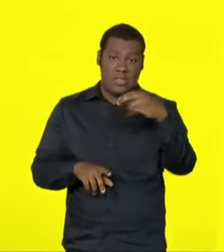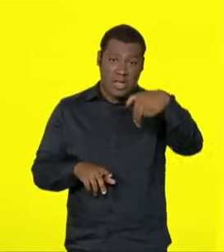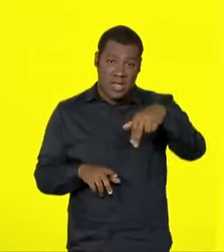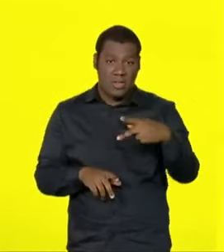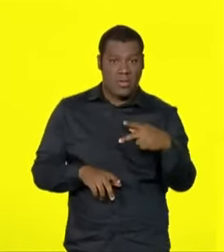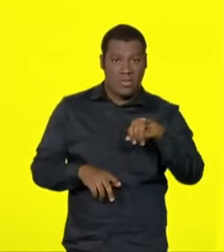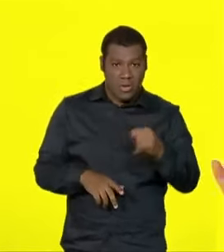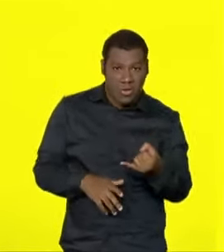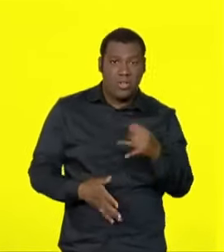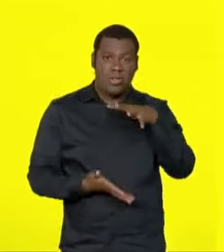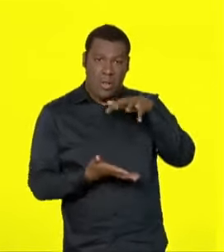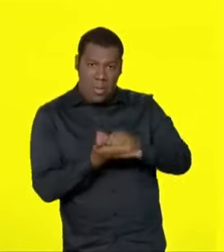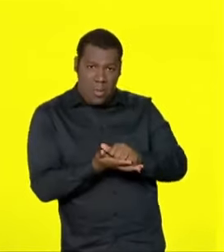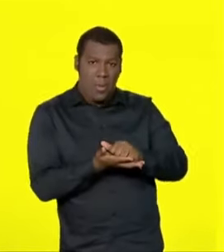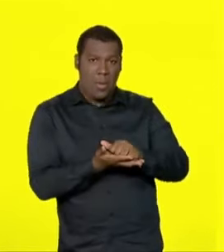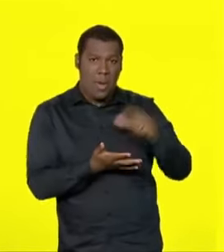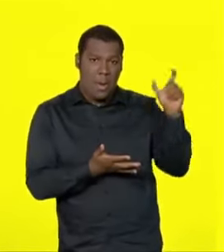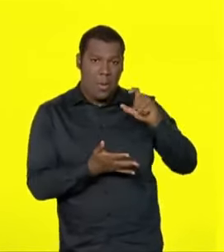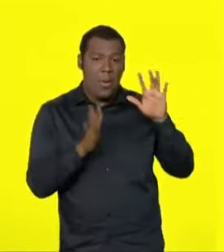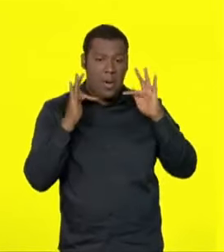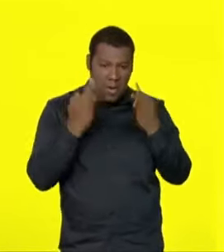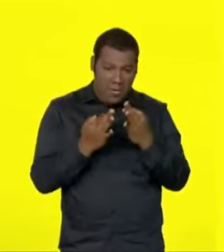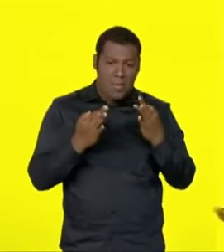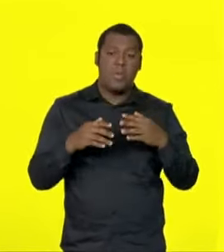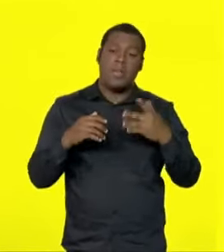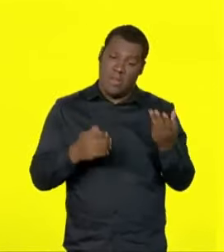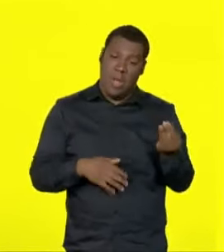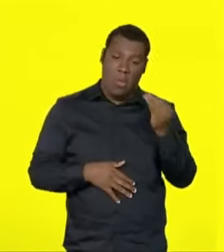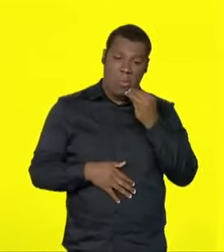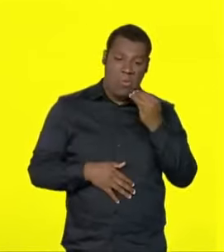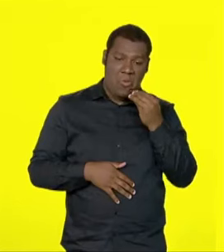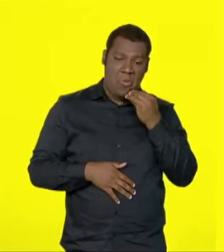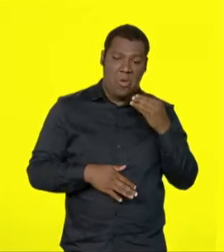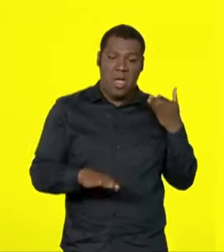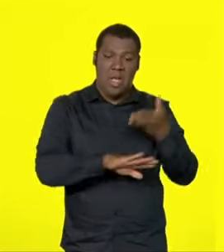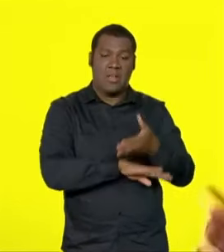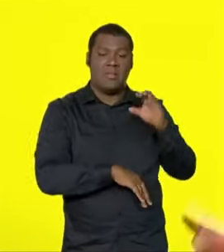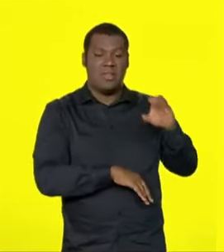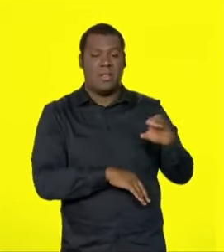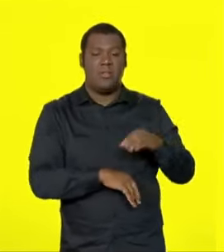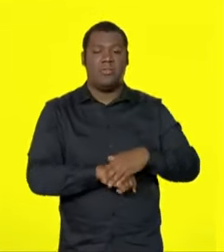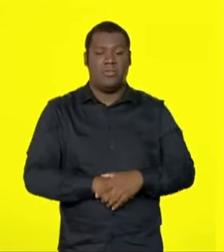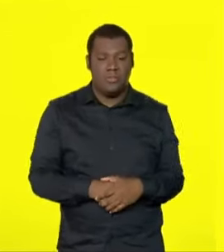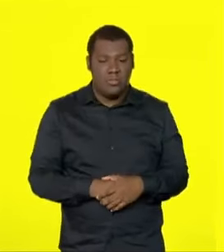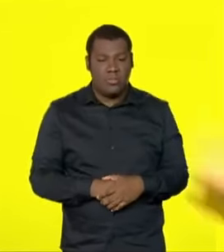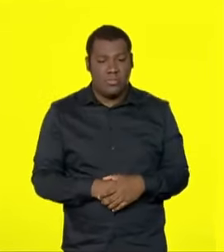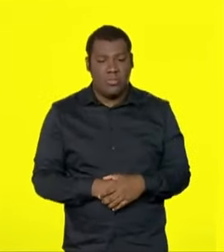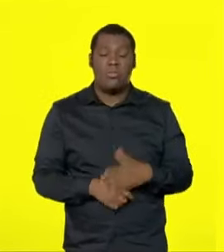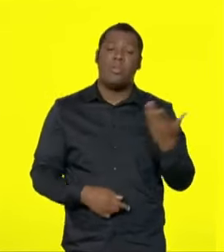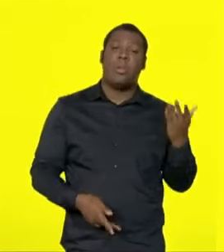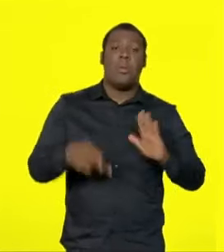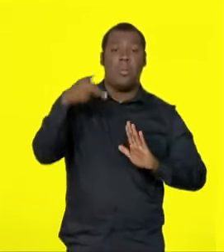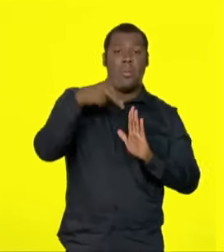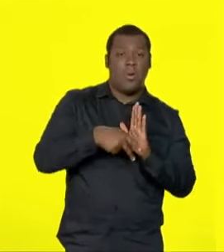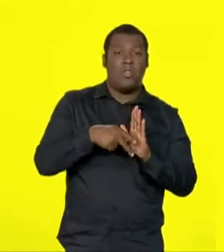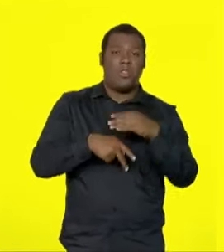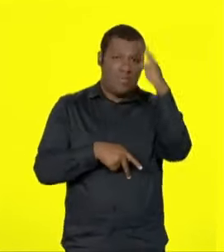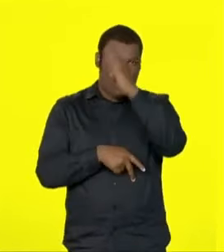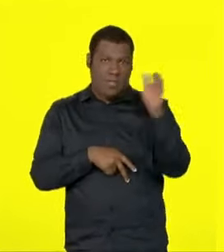Único. Os bancos abrem suas portas para os pequenos dentro do Programa Nacional de Microcrédito